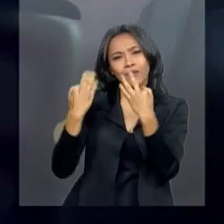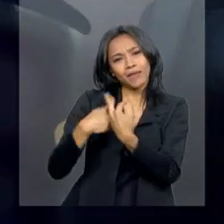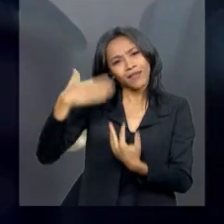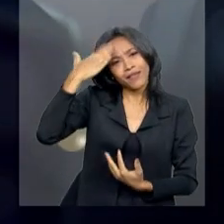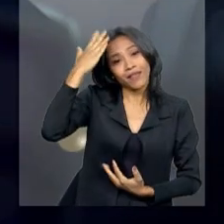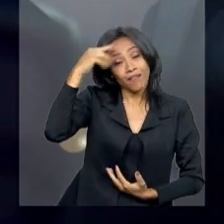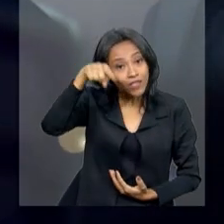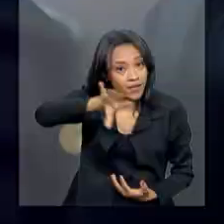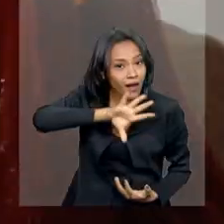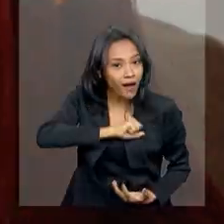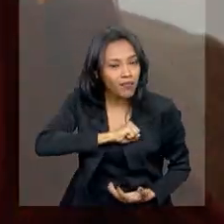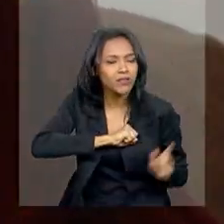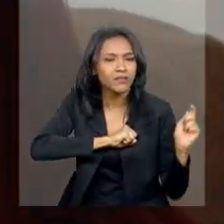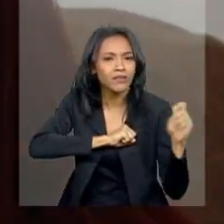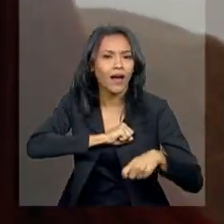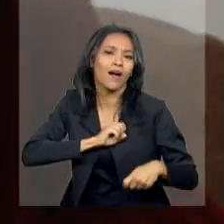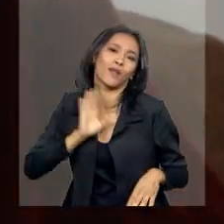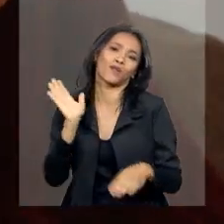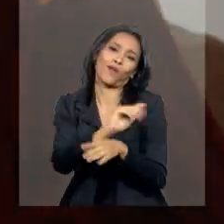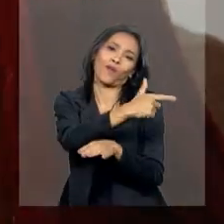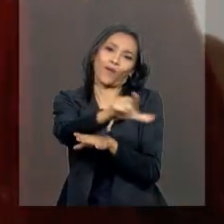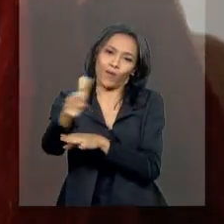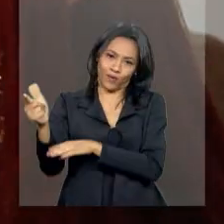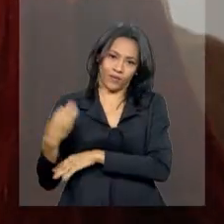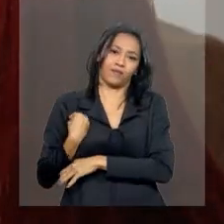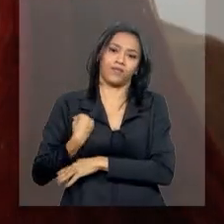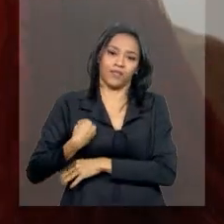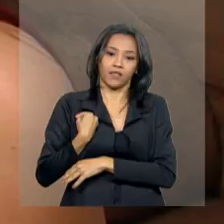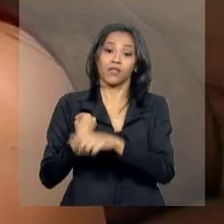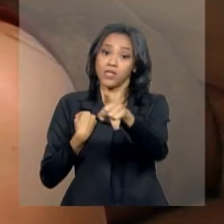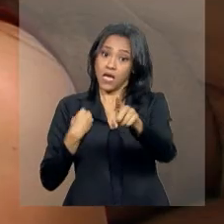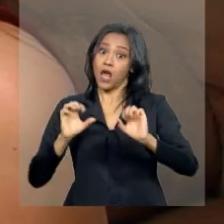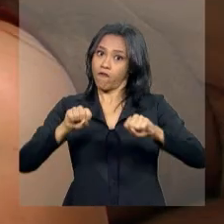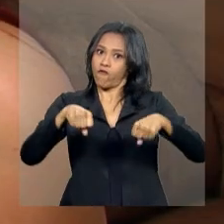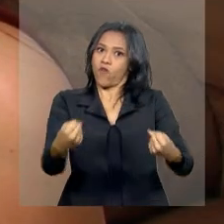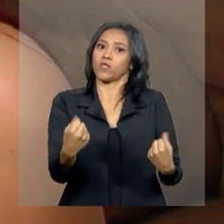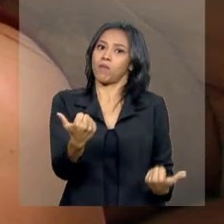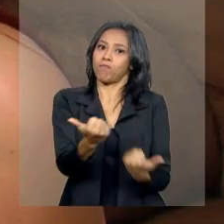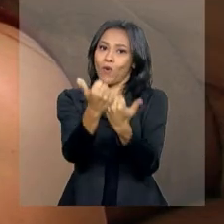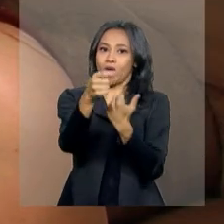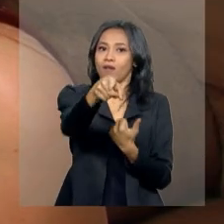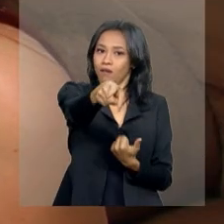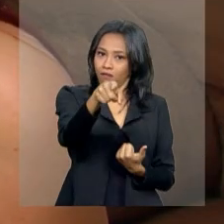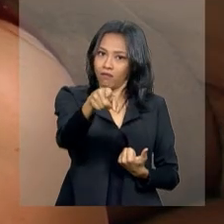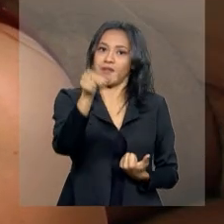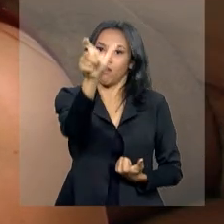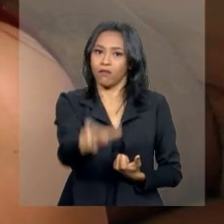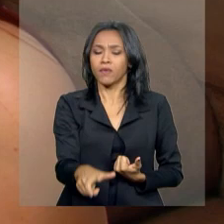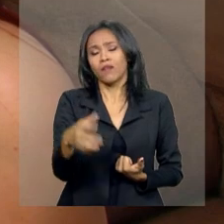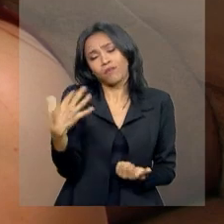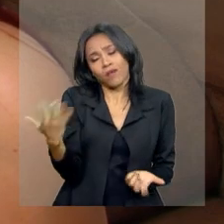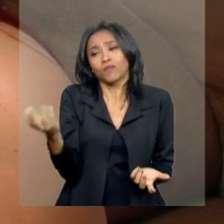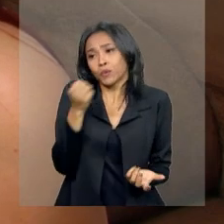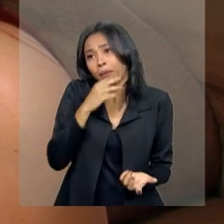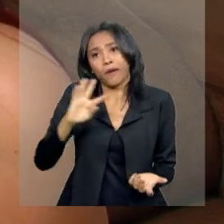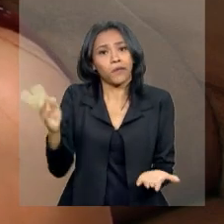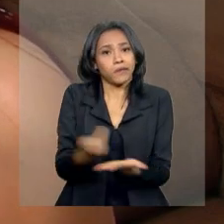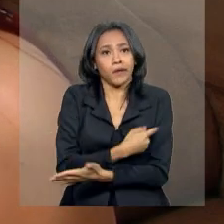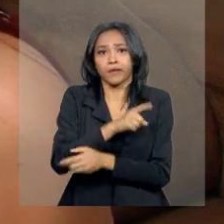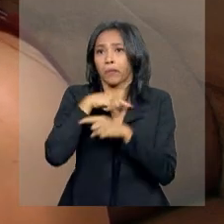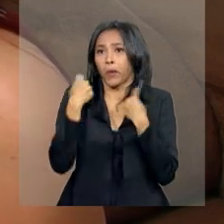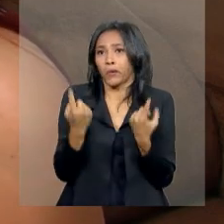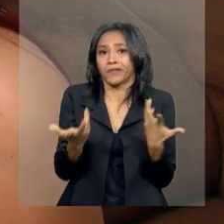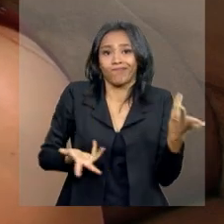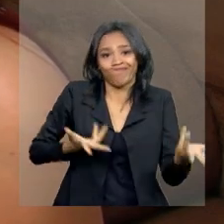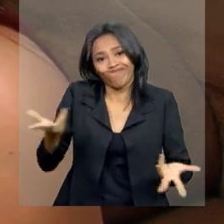ama pode salvar vidas. E a Gabriela reforça essa importância. A fatalidade ela pode acontecer, não que a gente deseje, né? Poderia